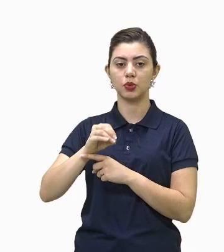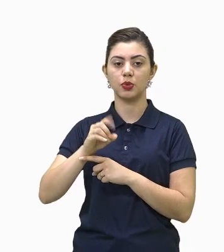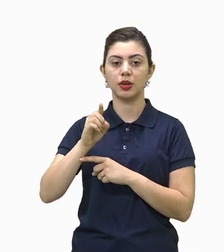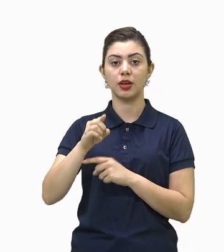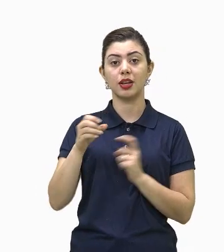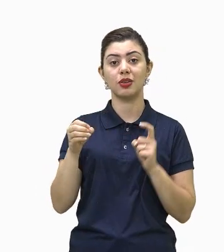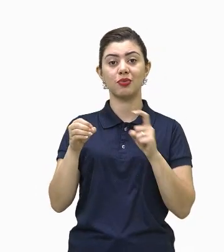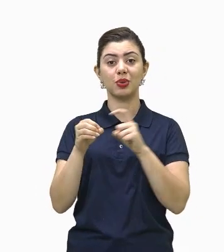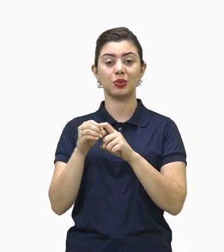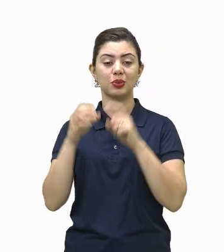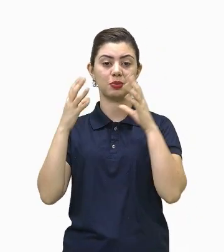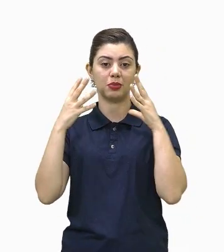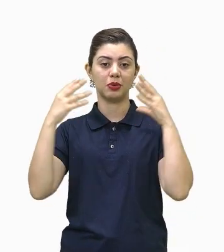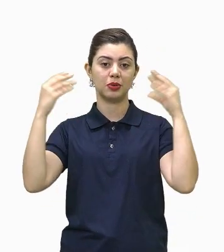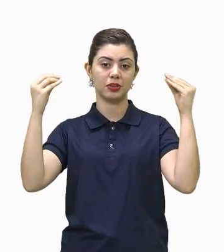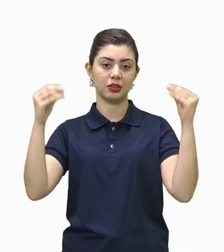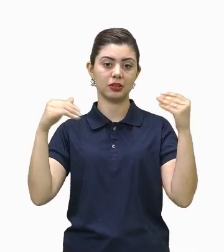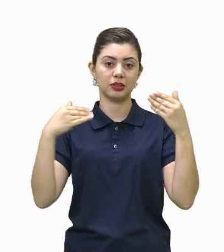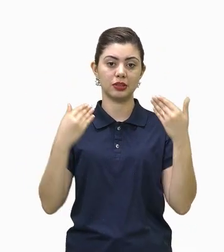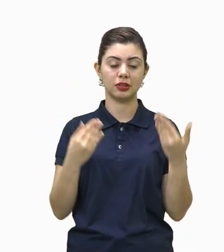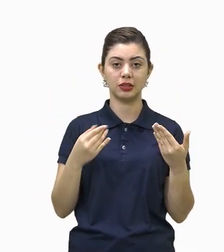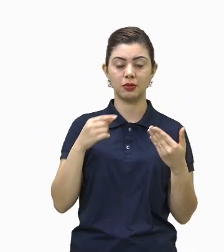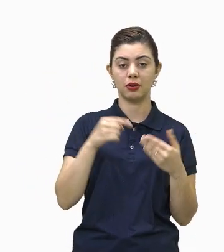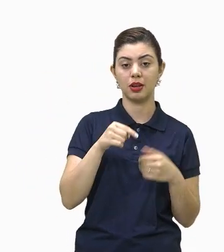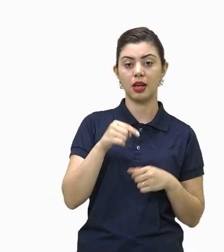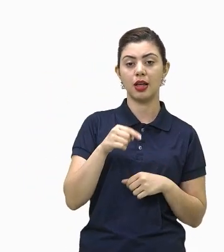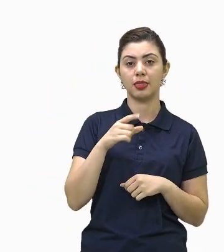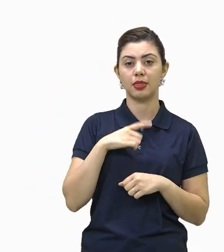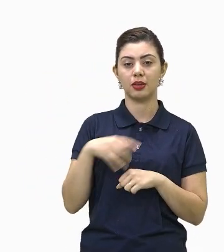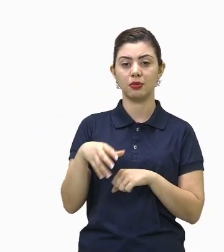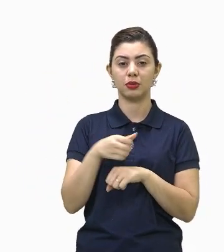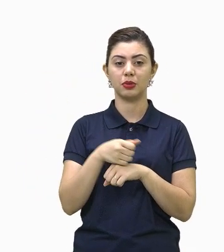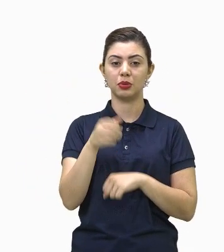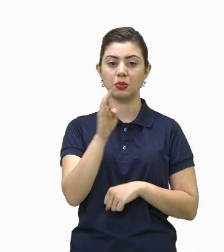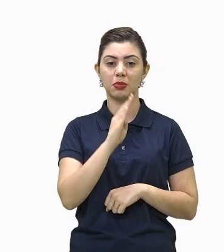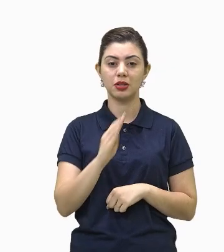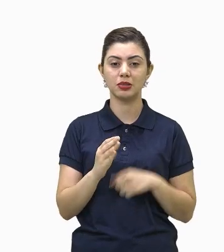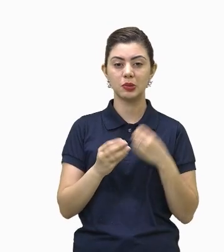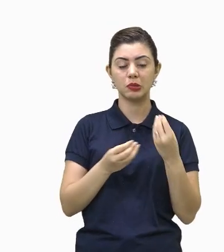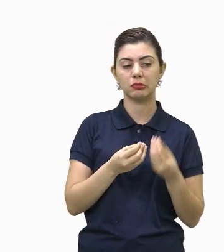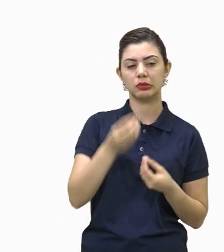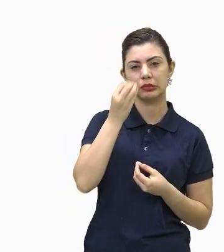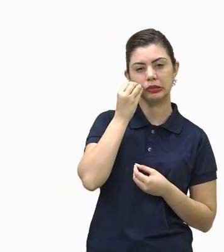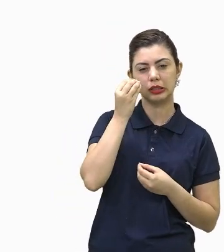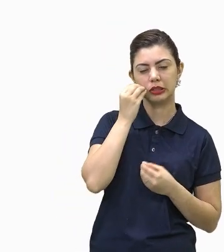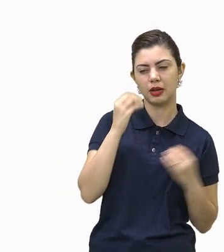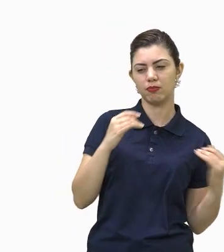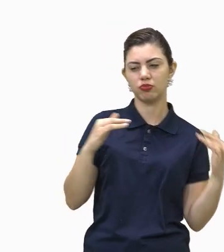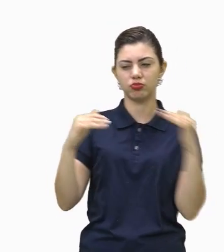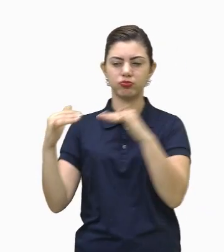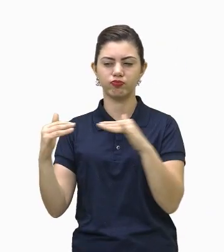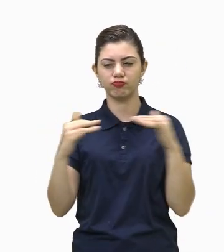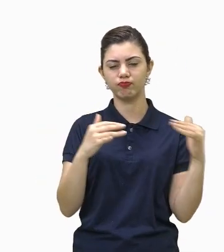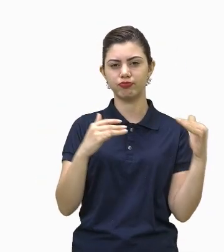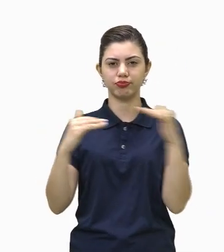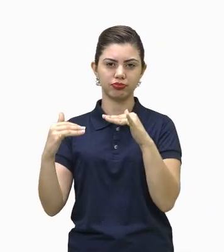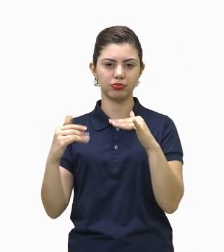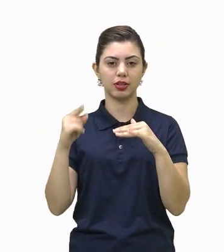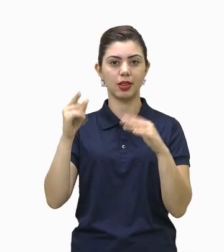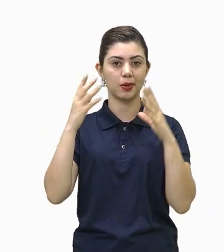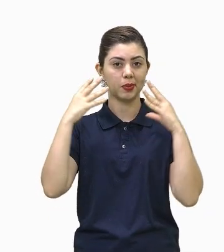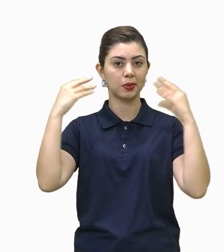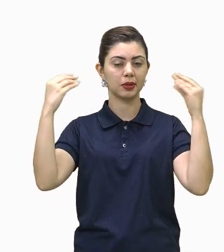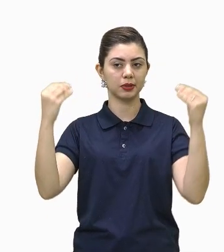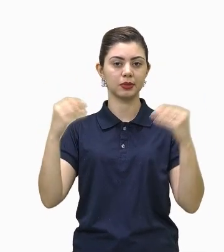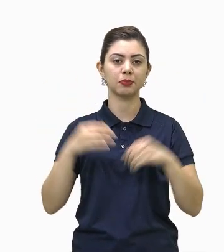à Holanda. Então, os colonos brasileiros resolveram enfrentar os holandeses. E nós temos aí